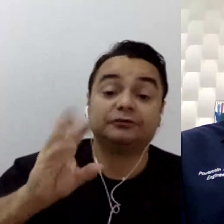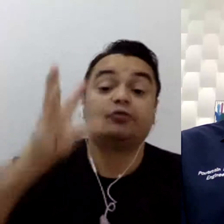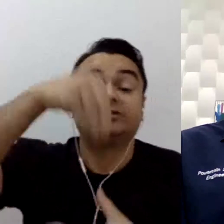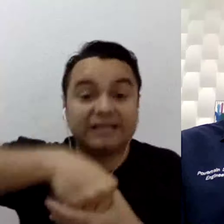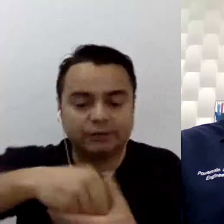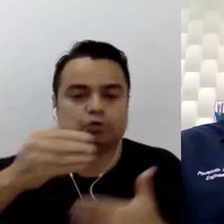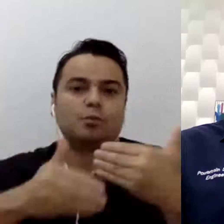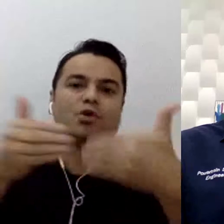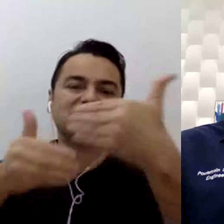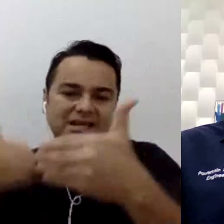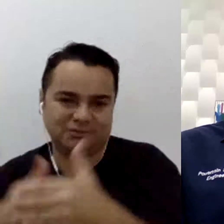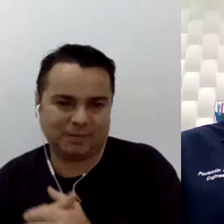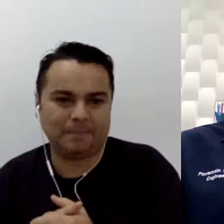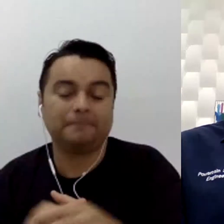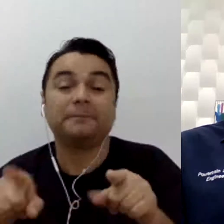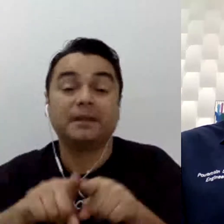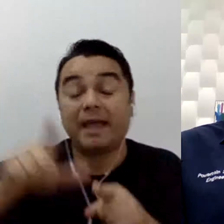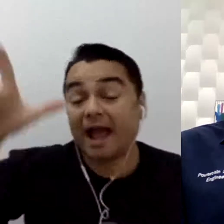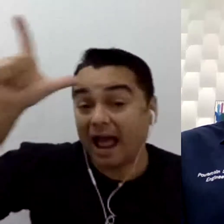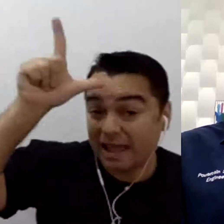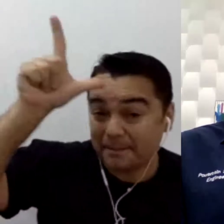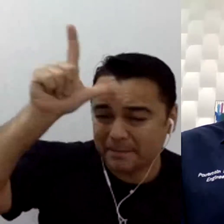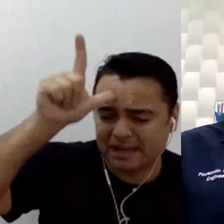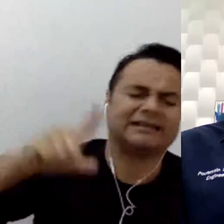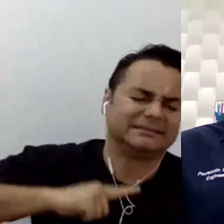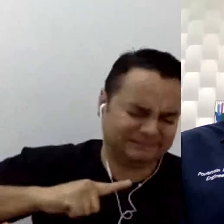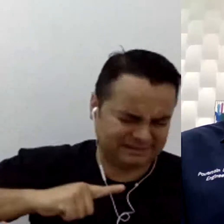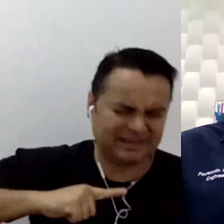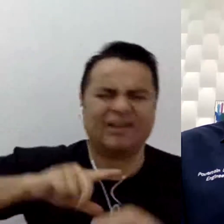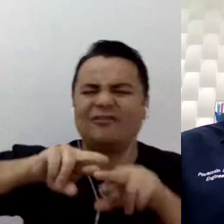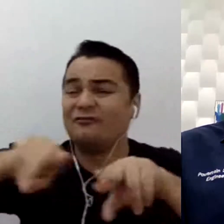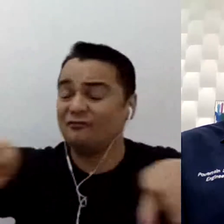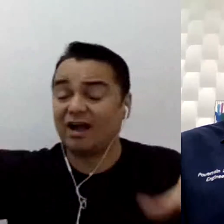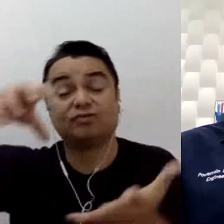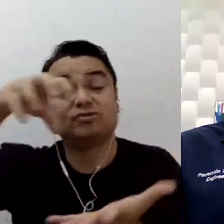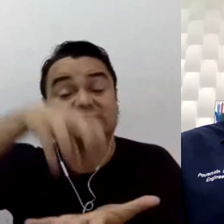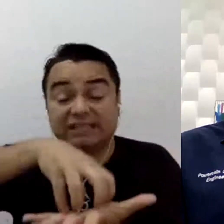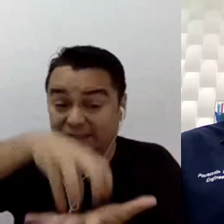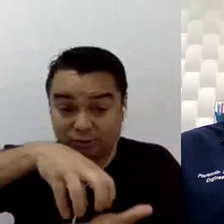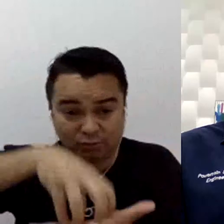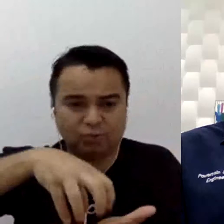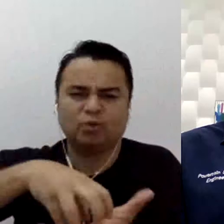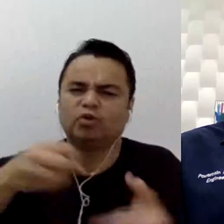Né, na Alemanha tem vários centros e várias